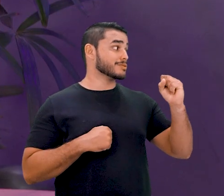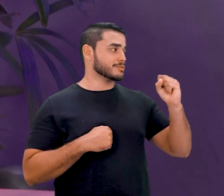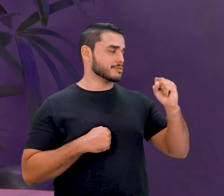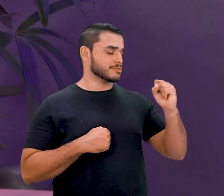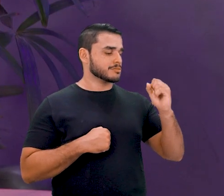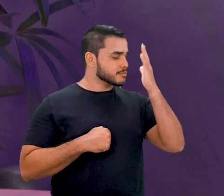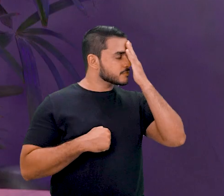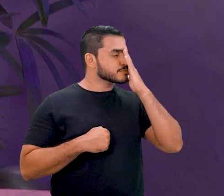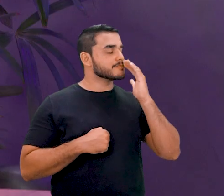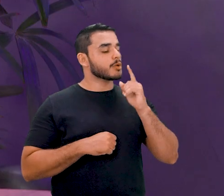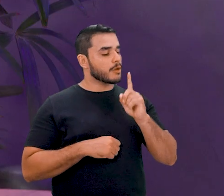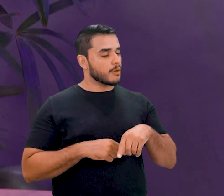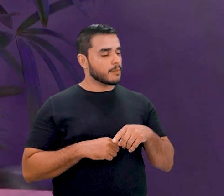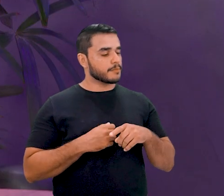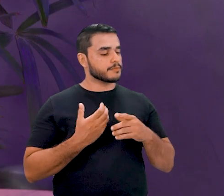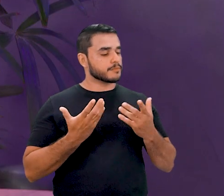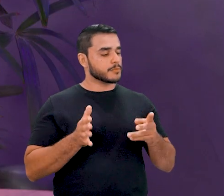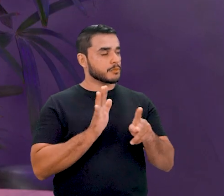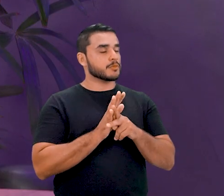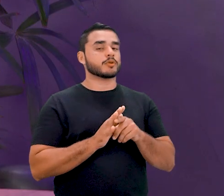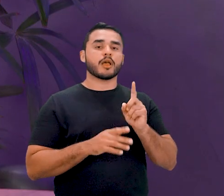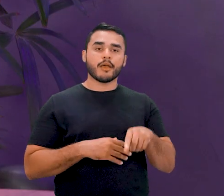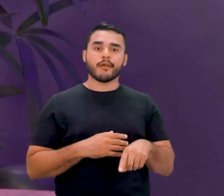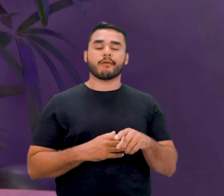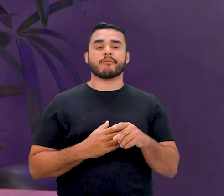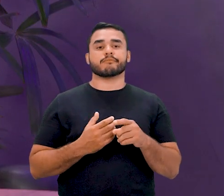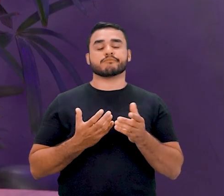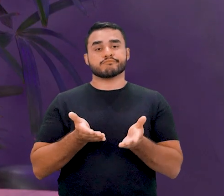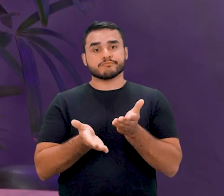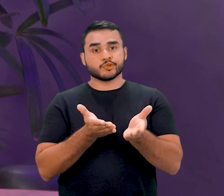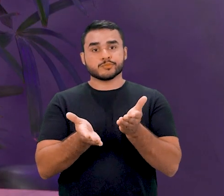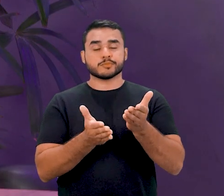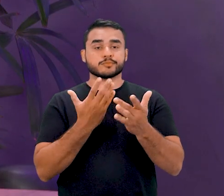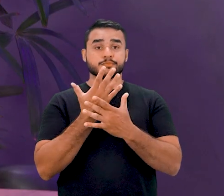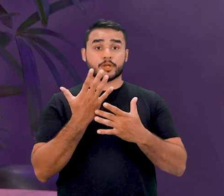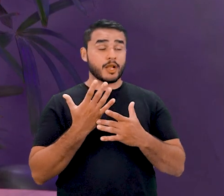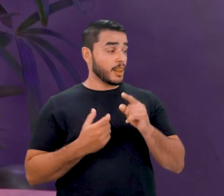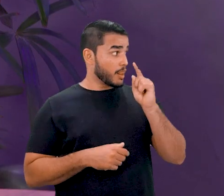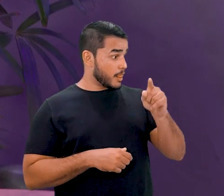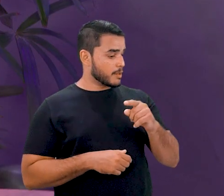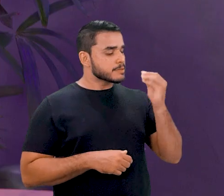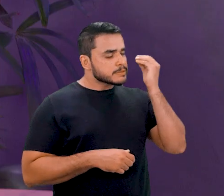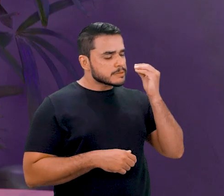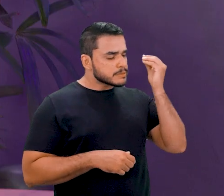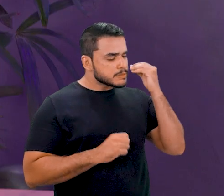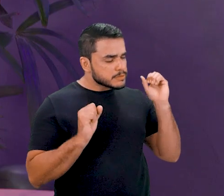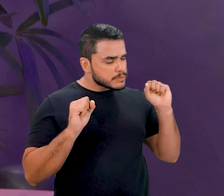Sim. Da rede de cuidados à pessoa com deficiência. Então, eu acho que foi lá que eu